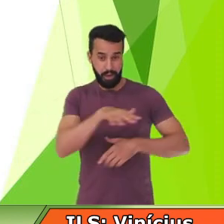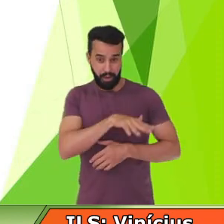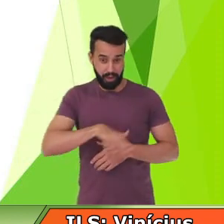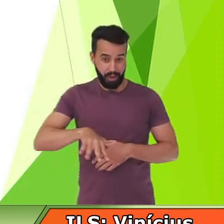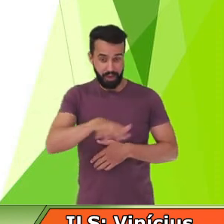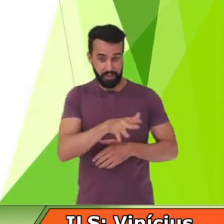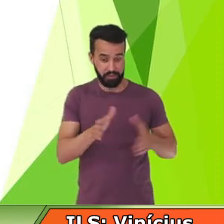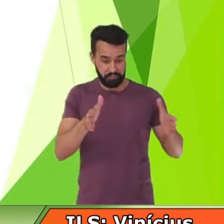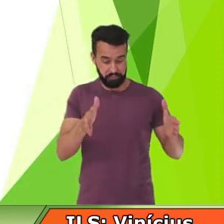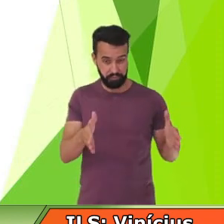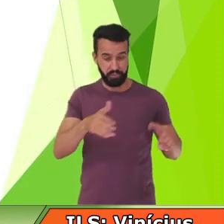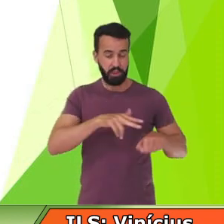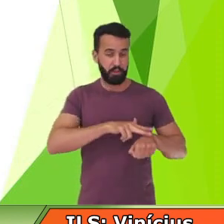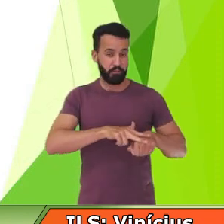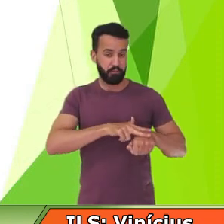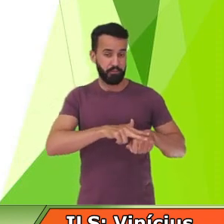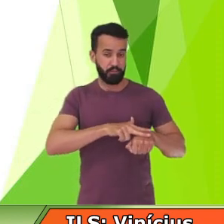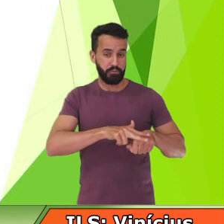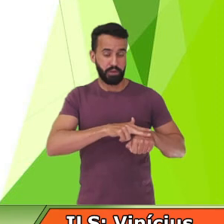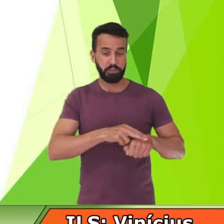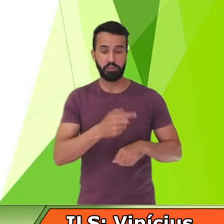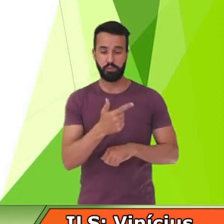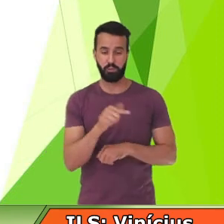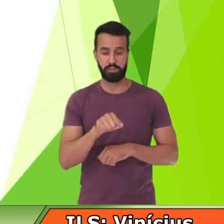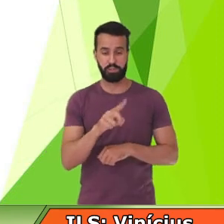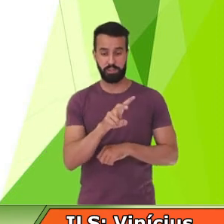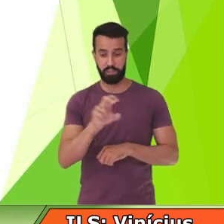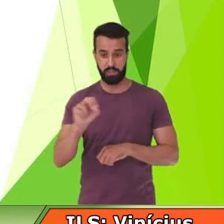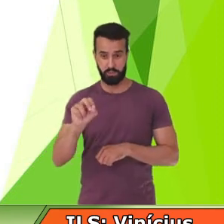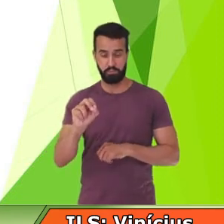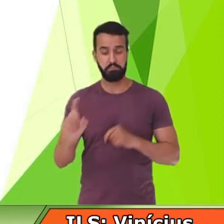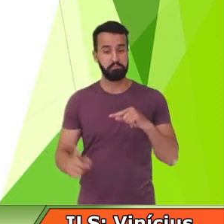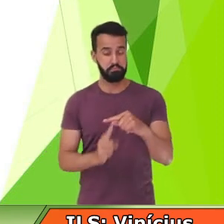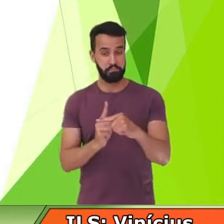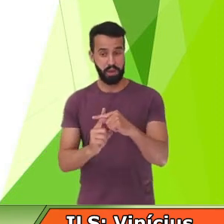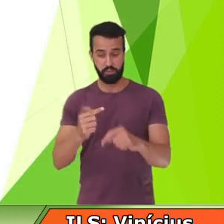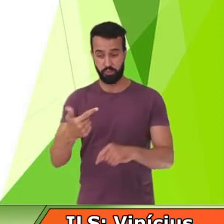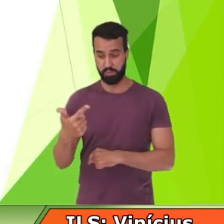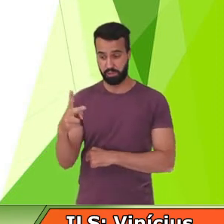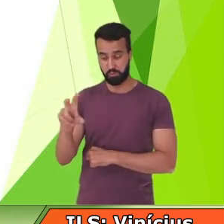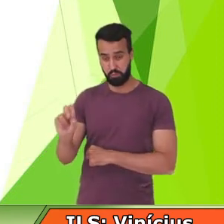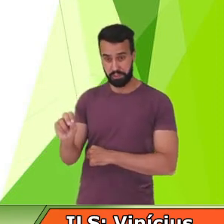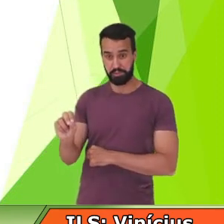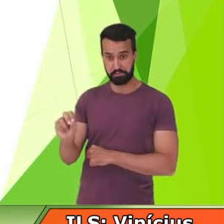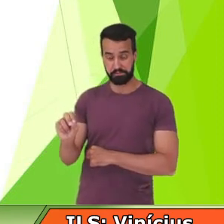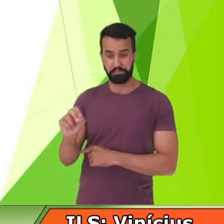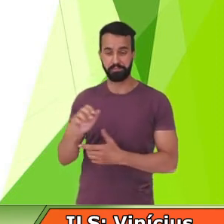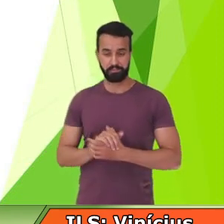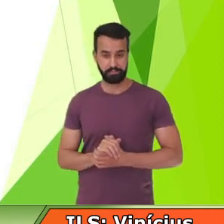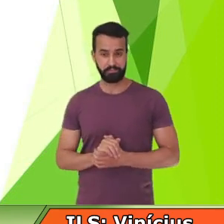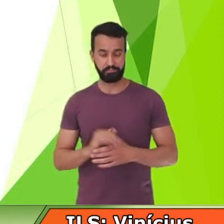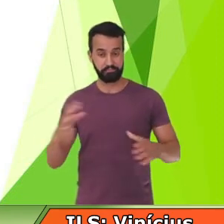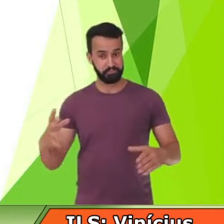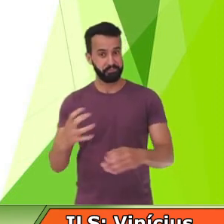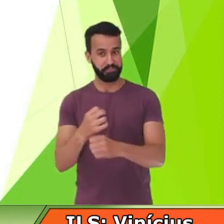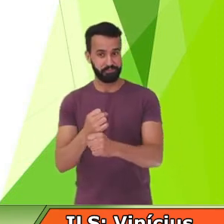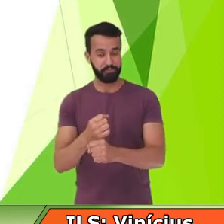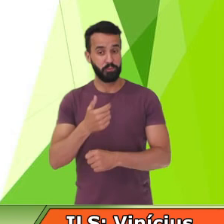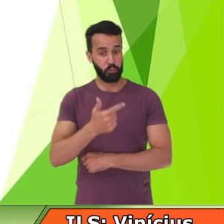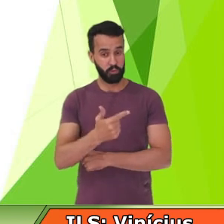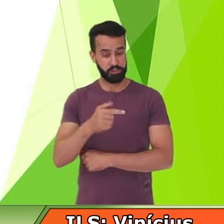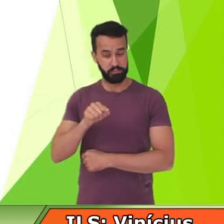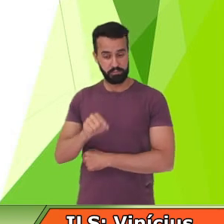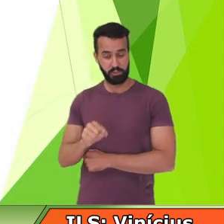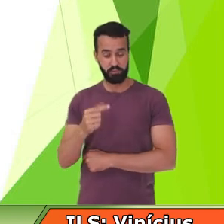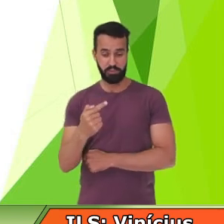que vai ser coberta com verde, vai ser 2.500 mais 250, ou seja,